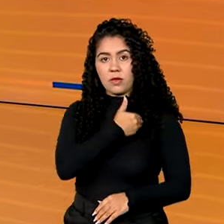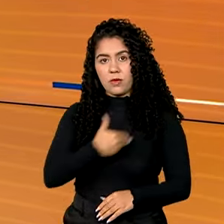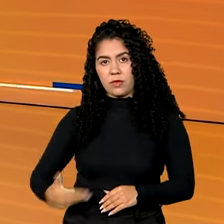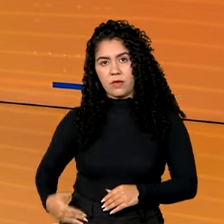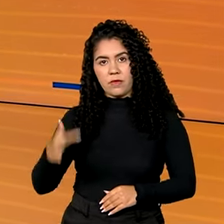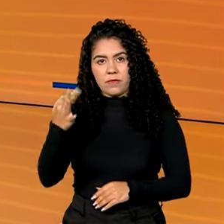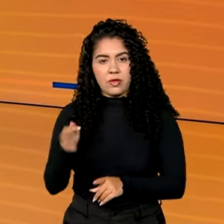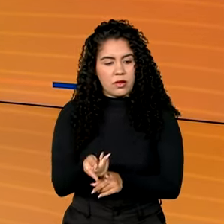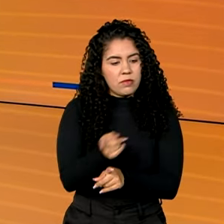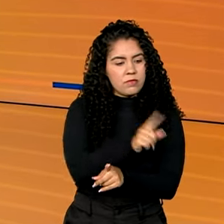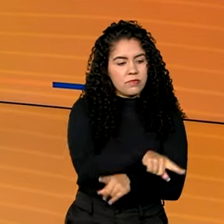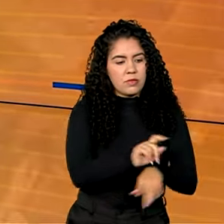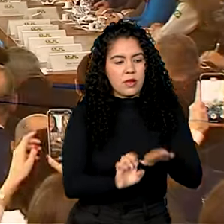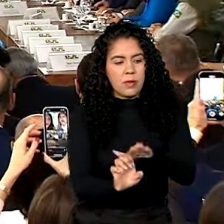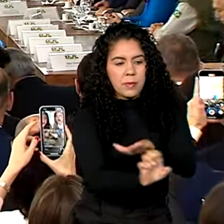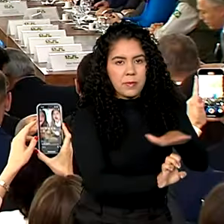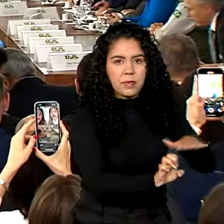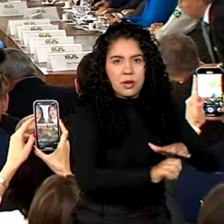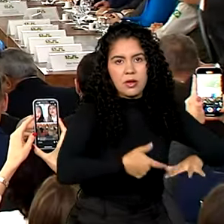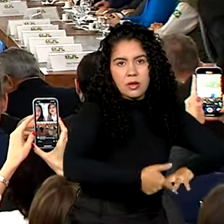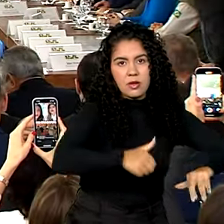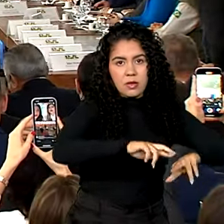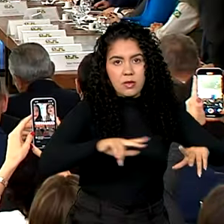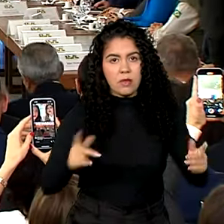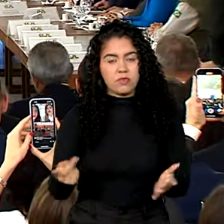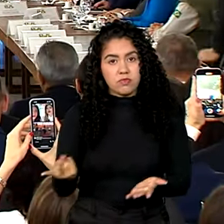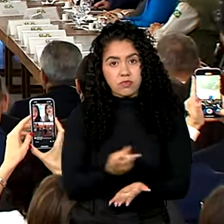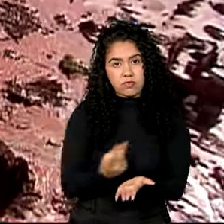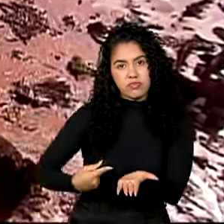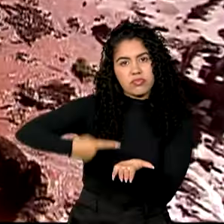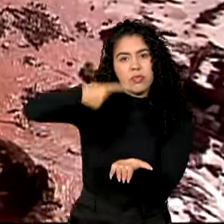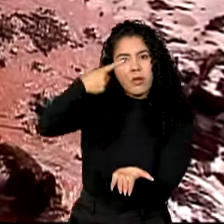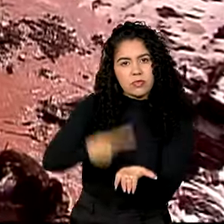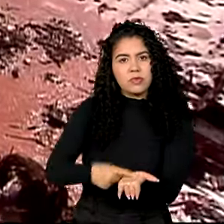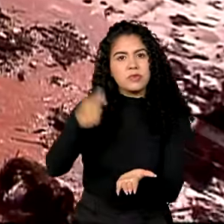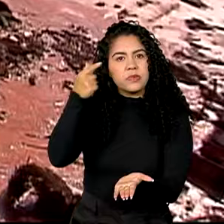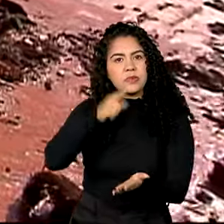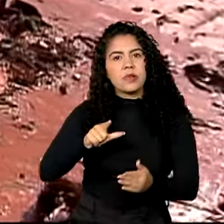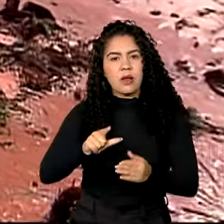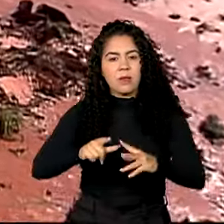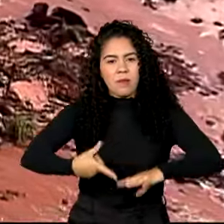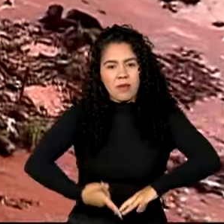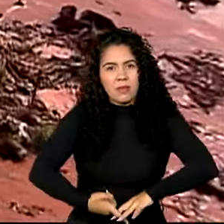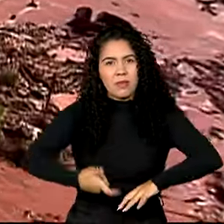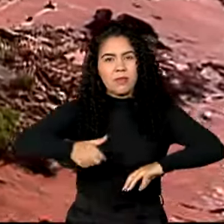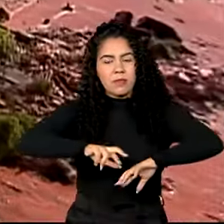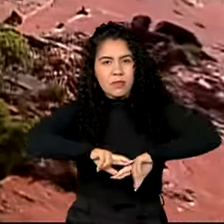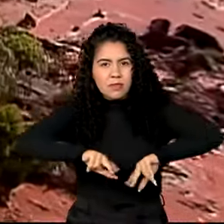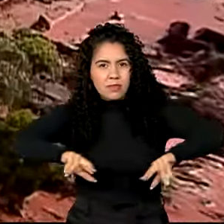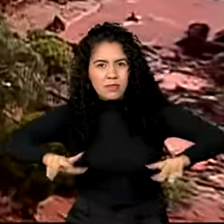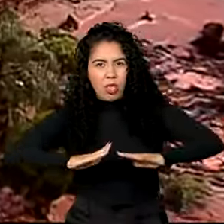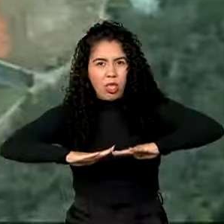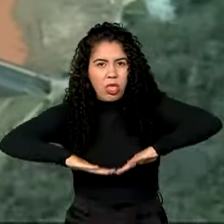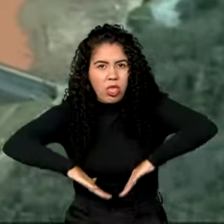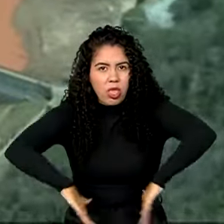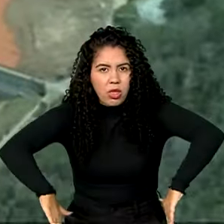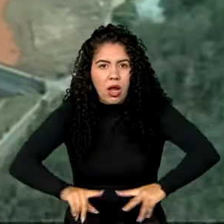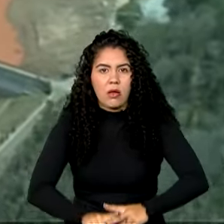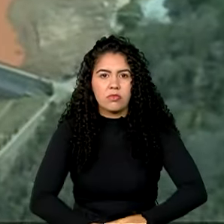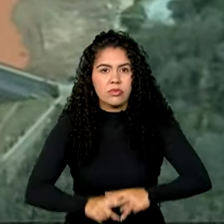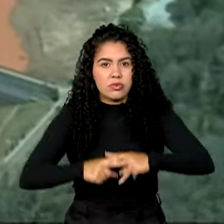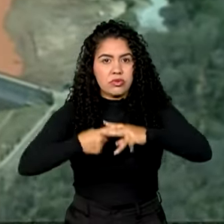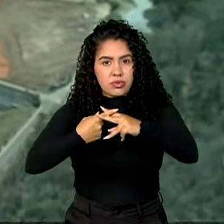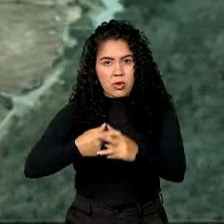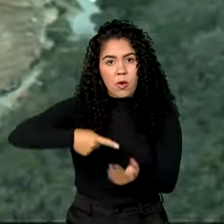Federal e mineradoras firmam um novo acordo para reparar danos causados pelo rompimento da barragem Mariana. Valor